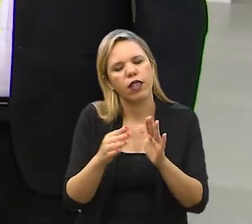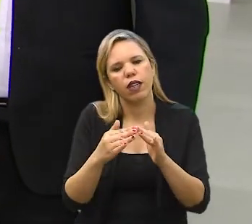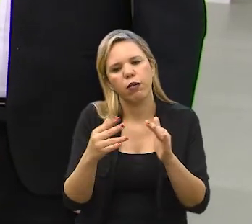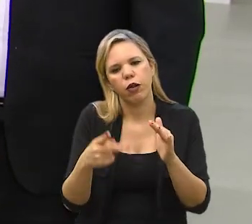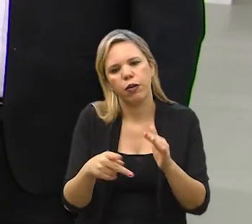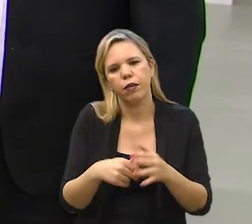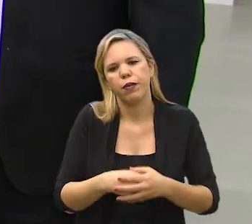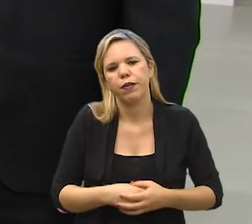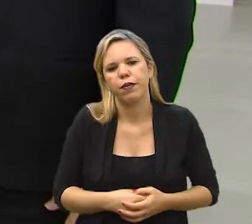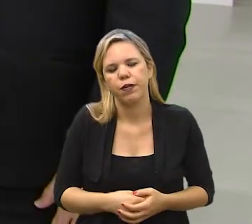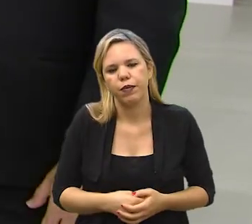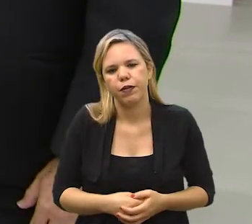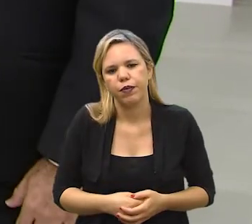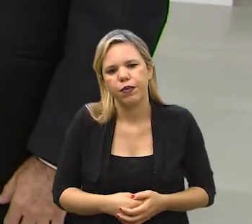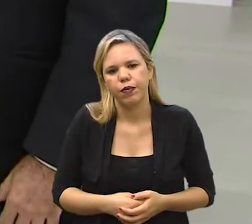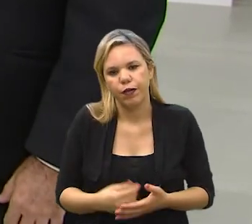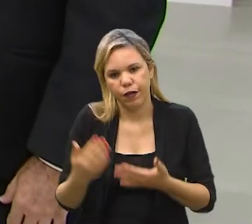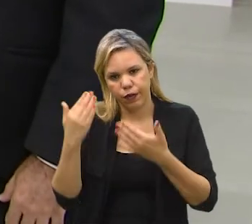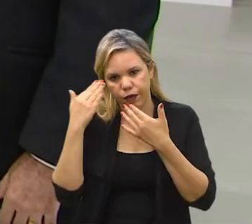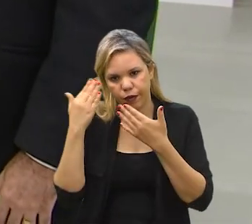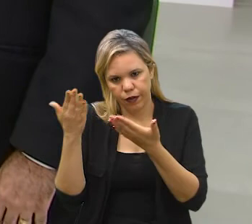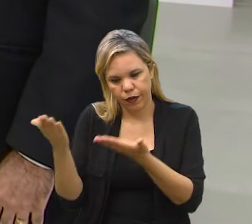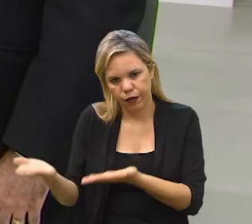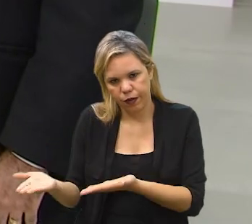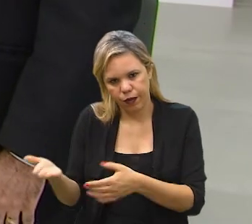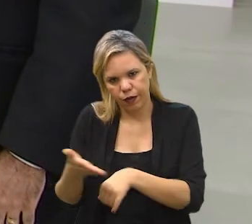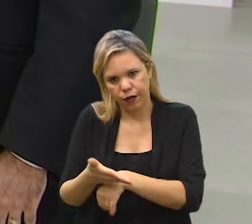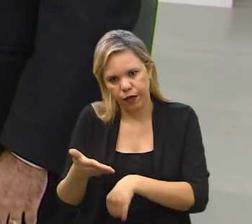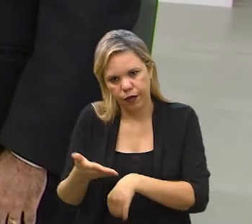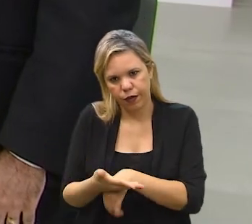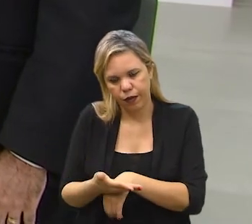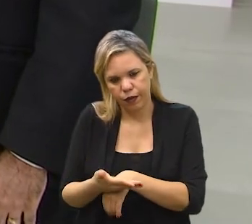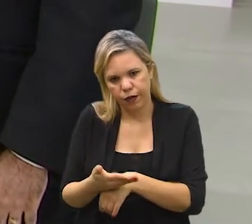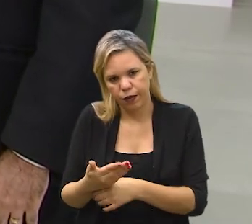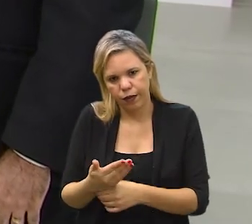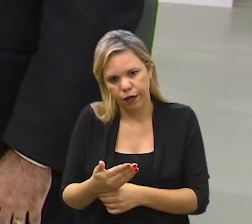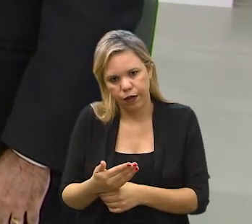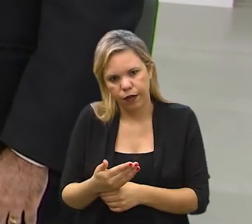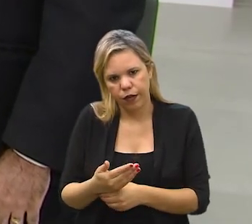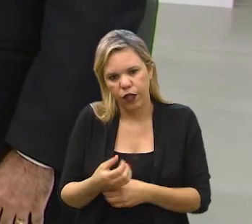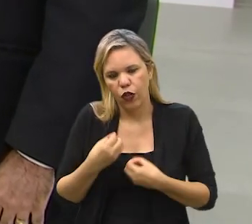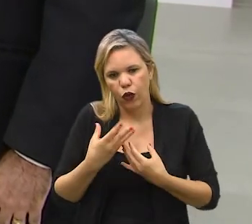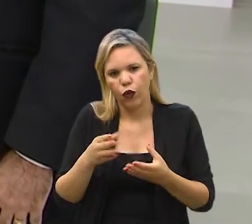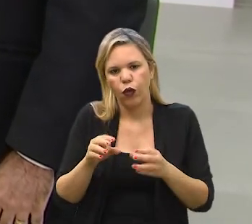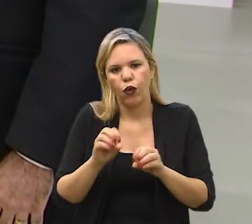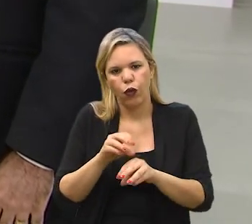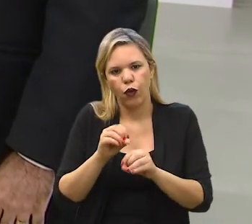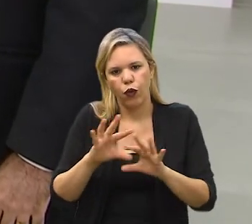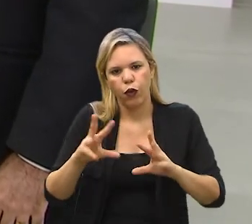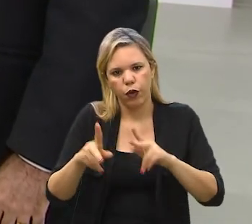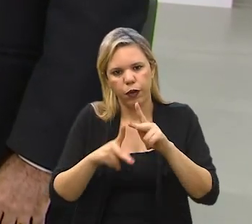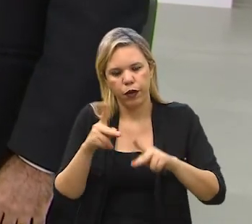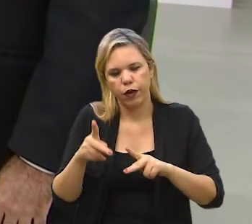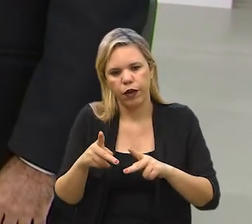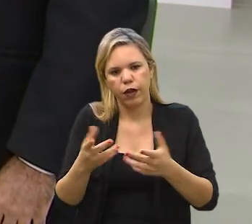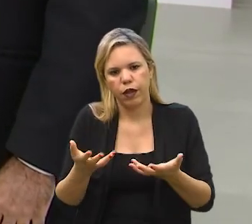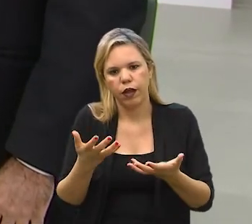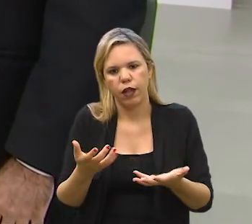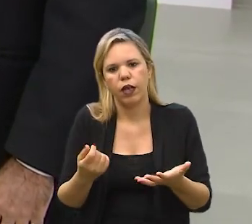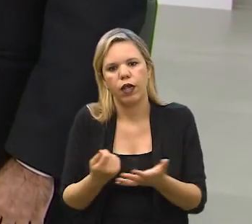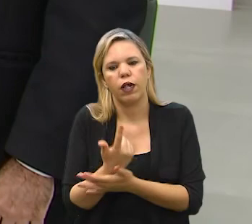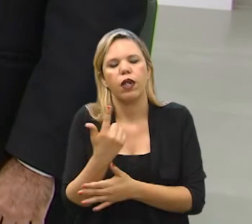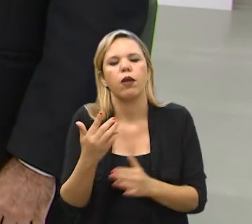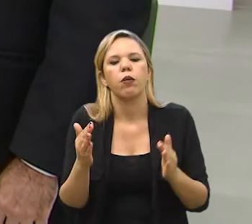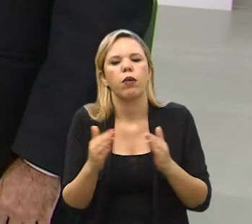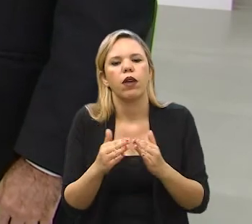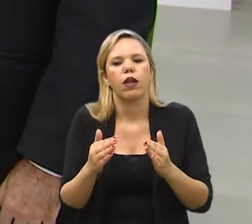aquisição da casa própria. Então, agradeço você, a sua participação e as suas informações tão importantes para todo mundo que quer buscar